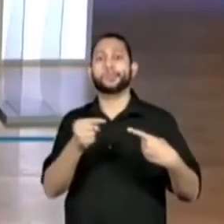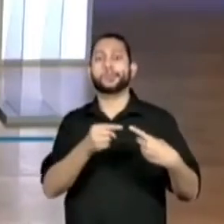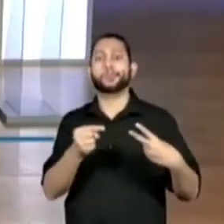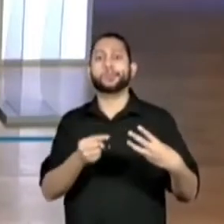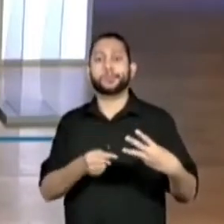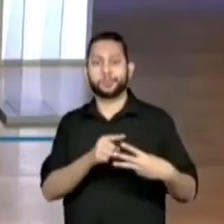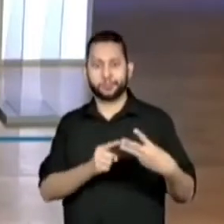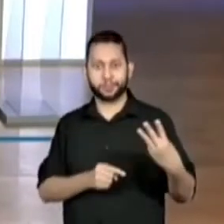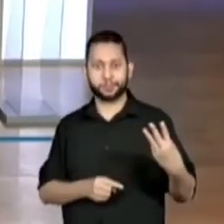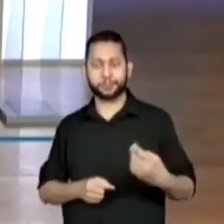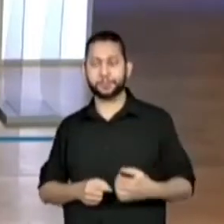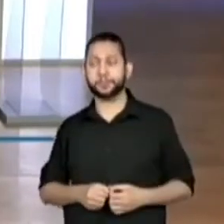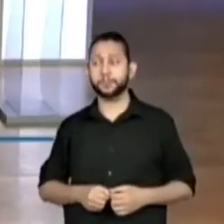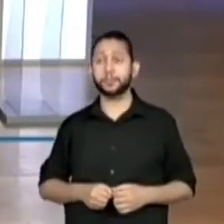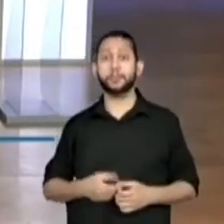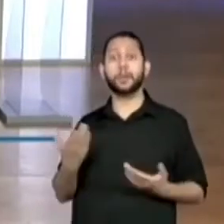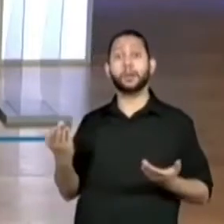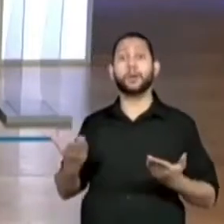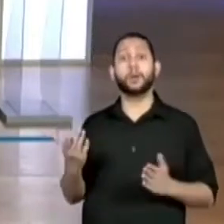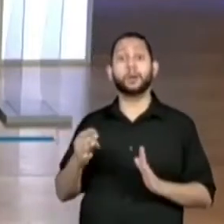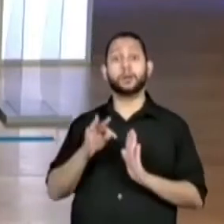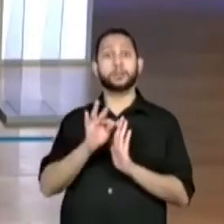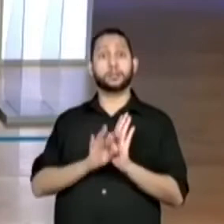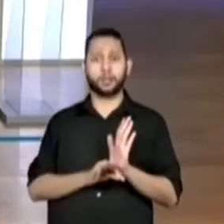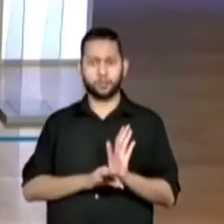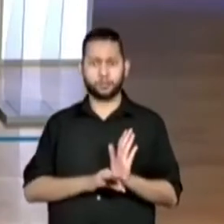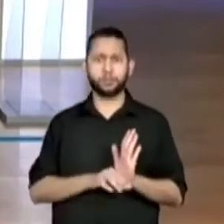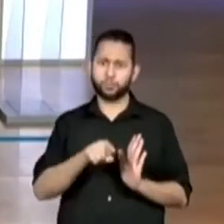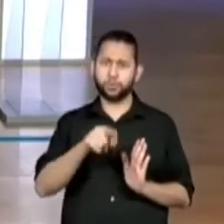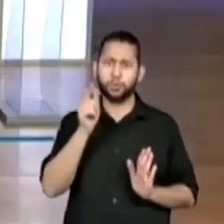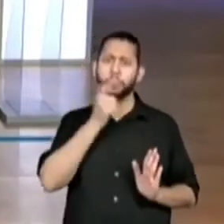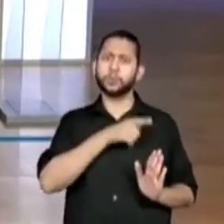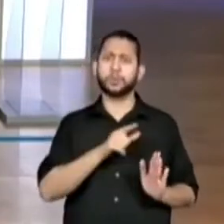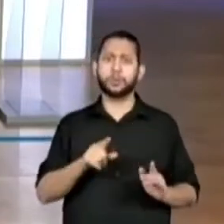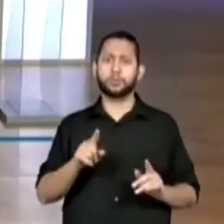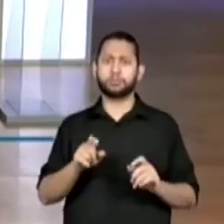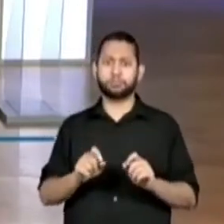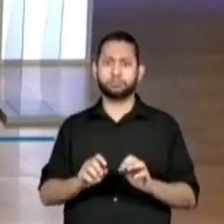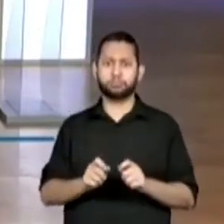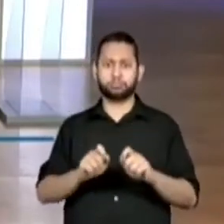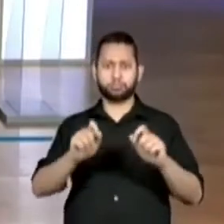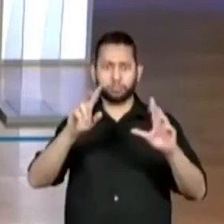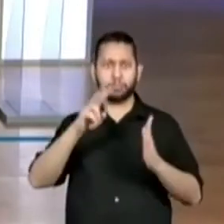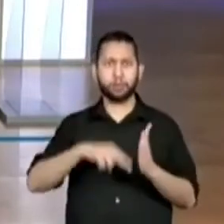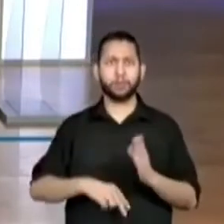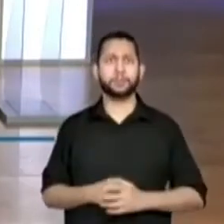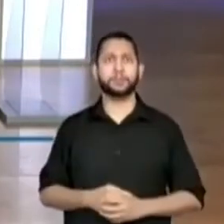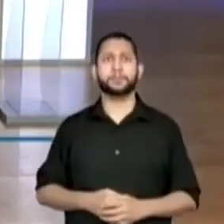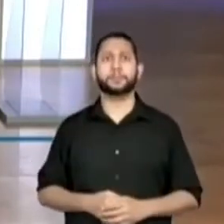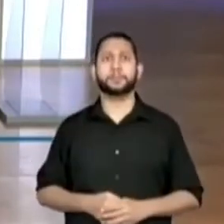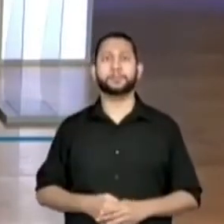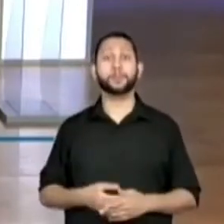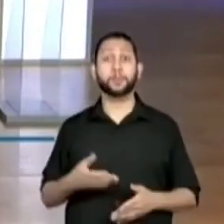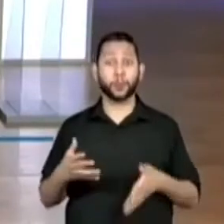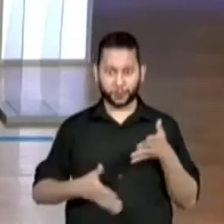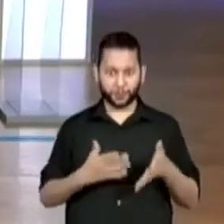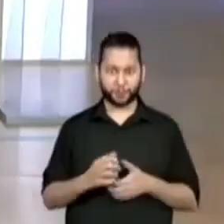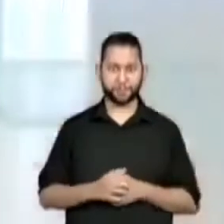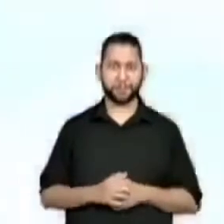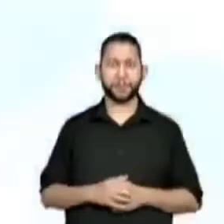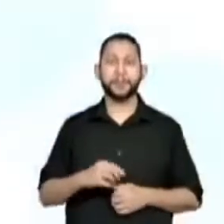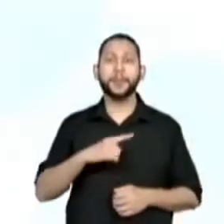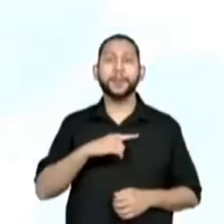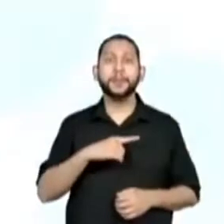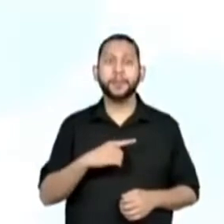habilidades. Então, vamos ao texto. Já deu tempo deles abrirem o texto. O Lobo e os